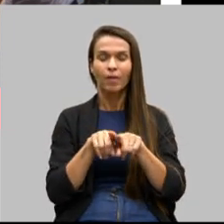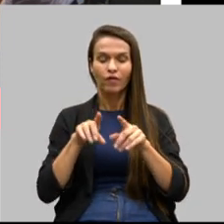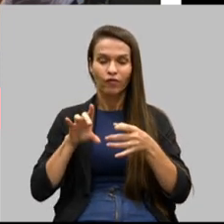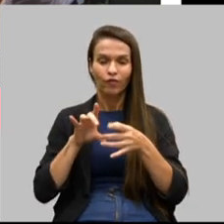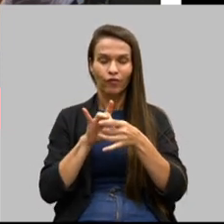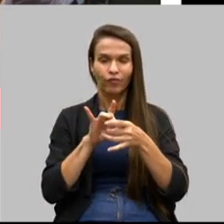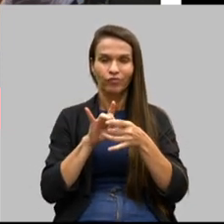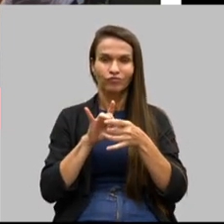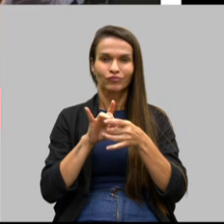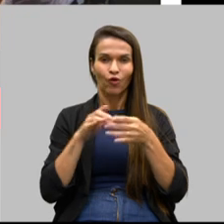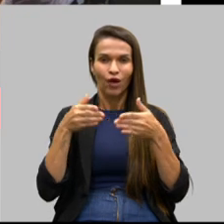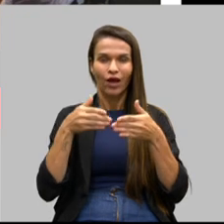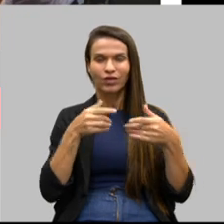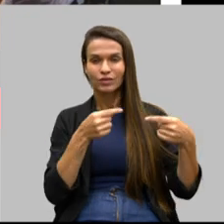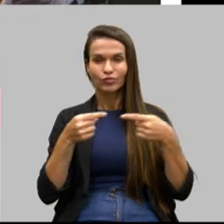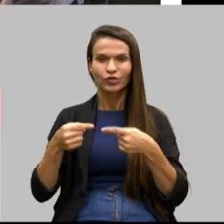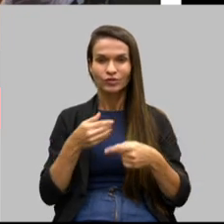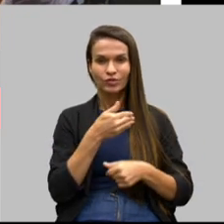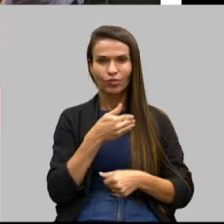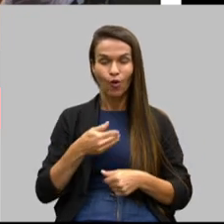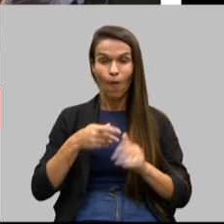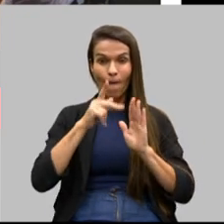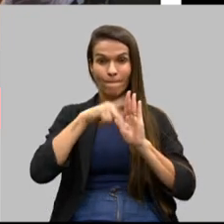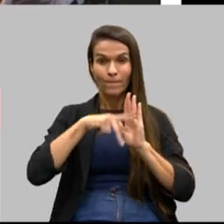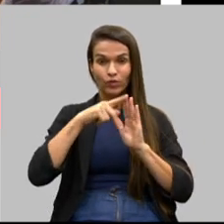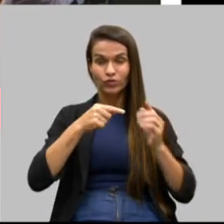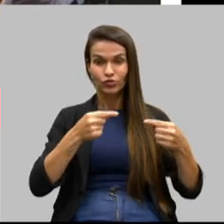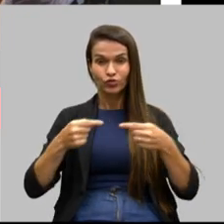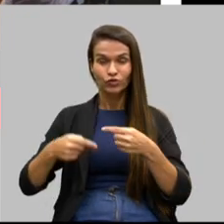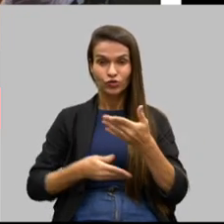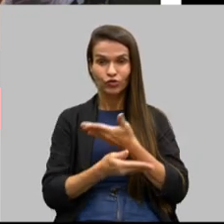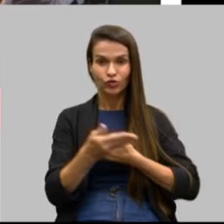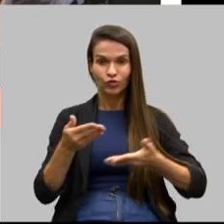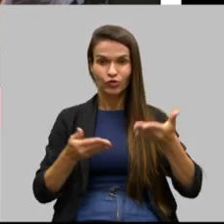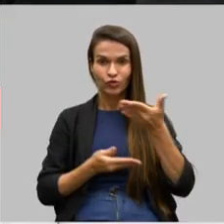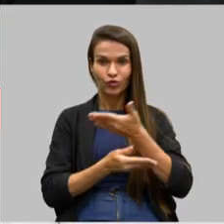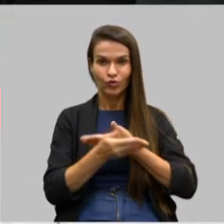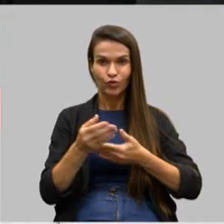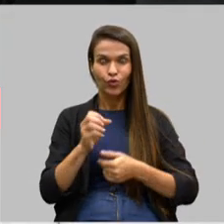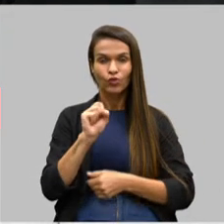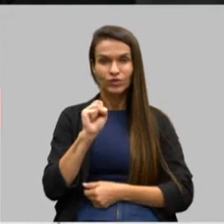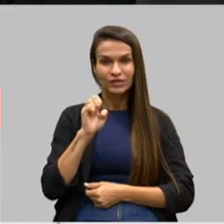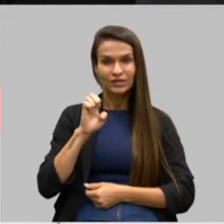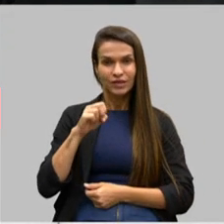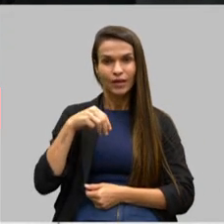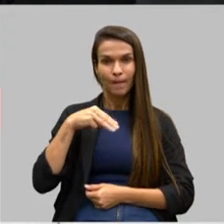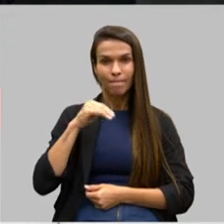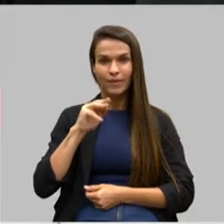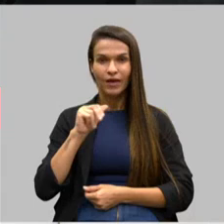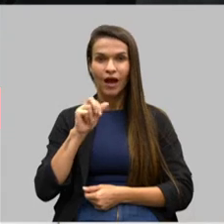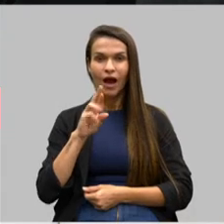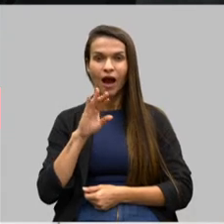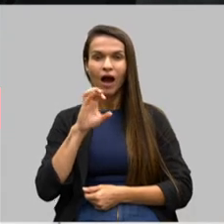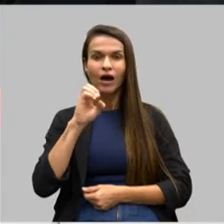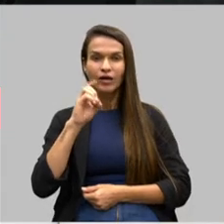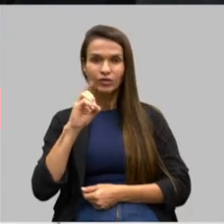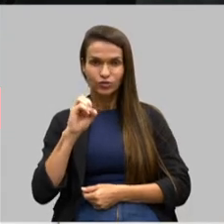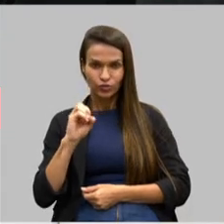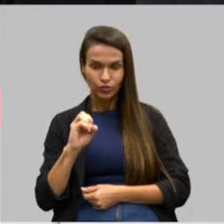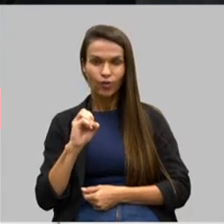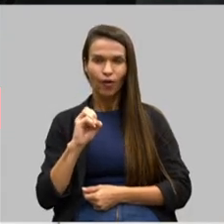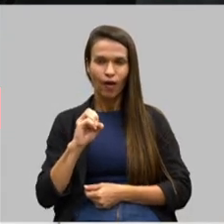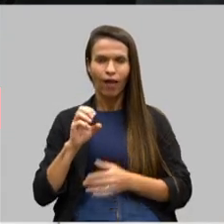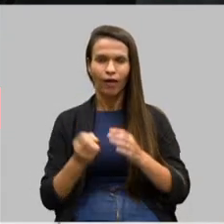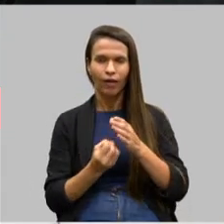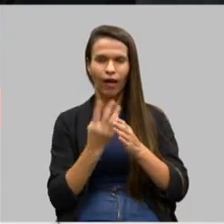públicas, o projeto político de convivência com o semiárido. Né? Ela é formada por mais de 3